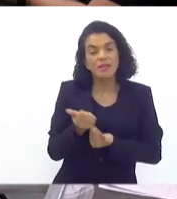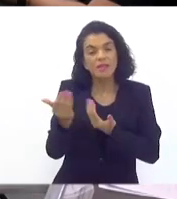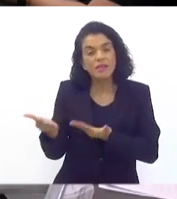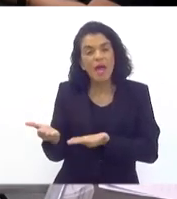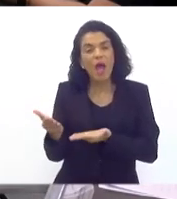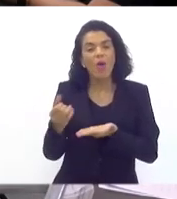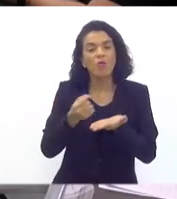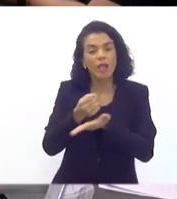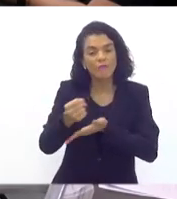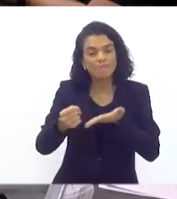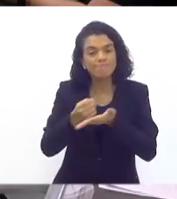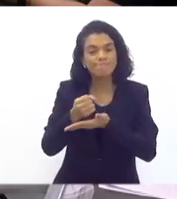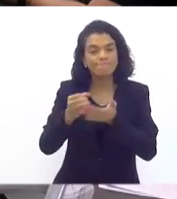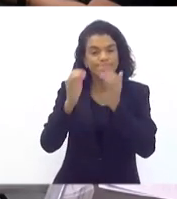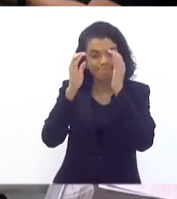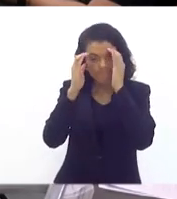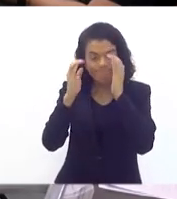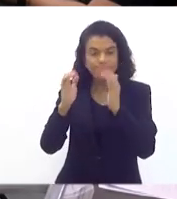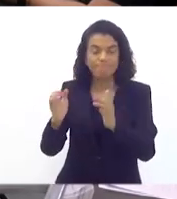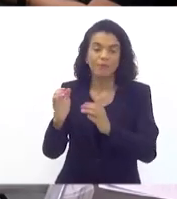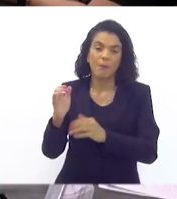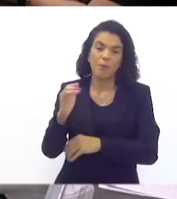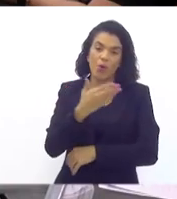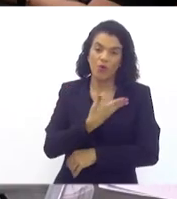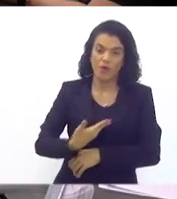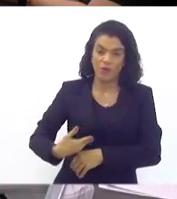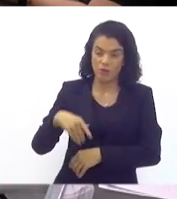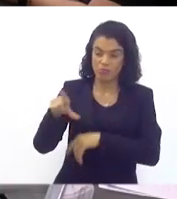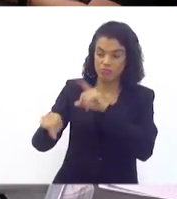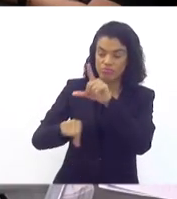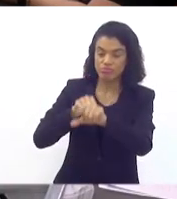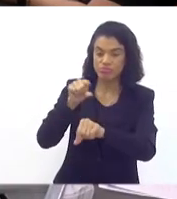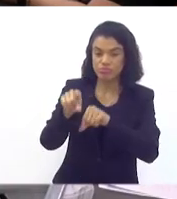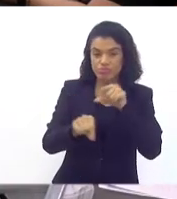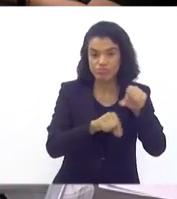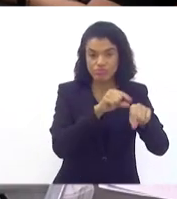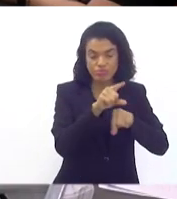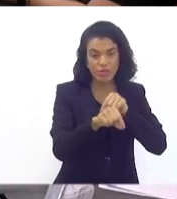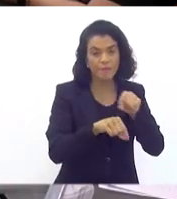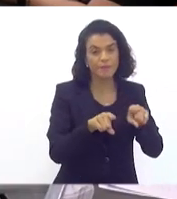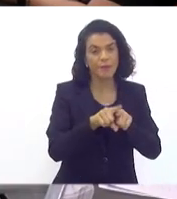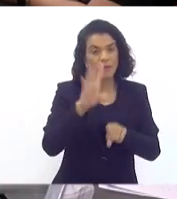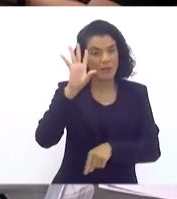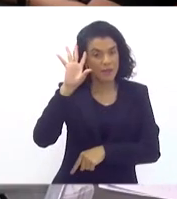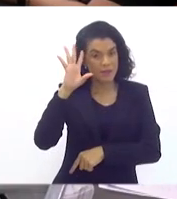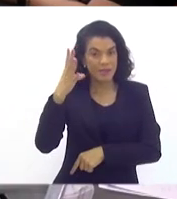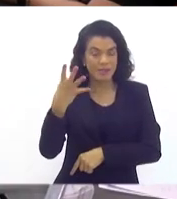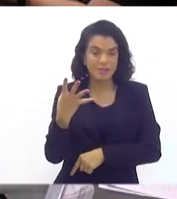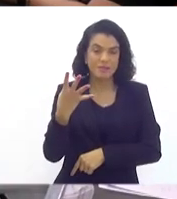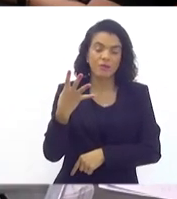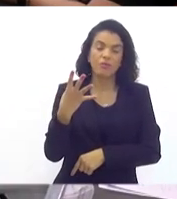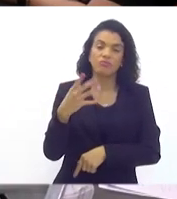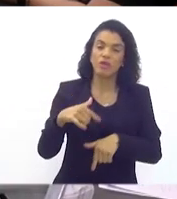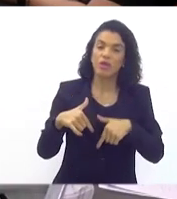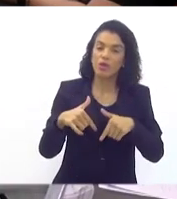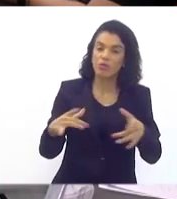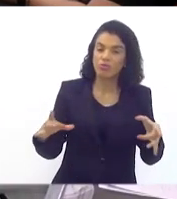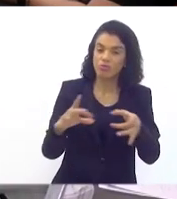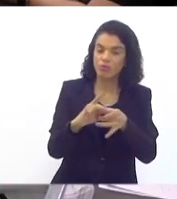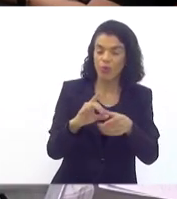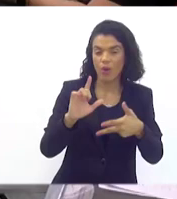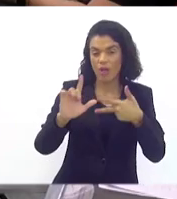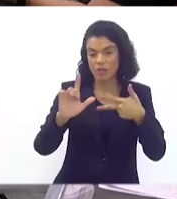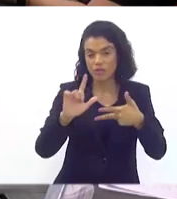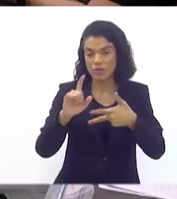respaldo para que o governador possa exercer o seu poder que é dele mas que possa tomar a decisão agindo em comunhão com o